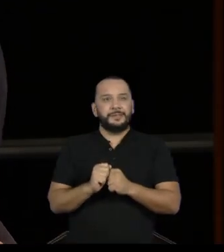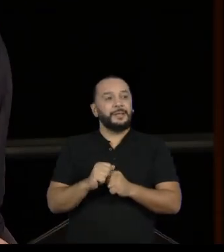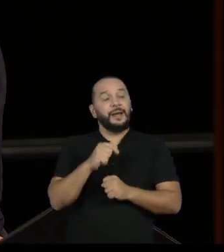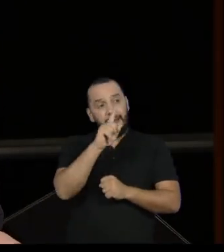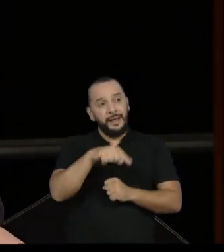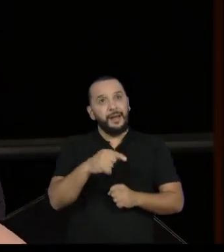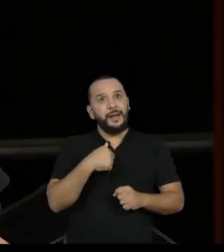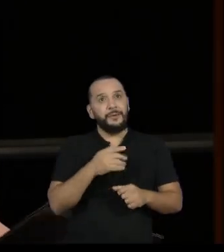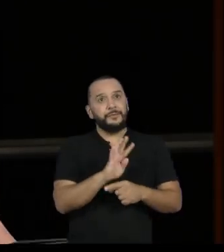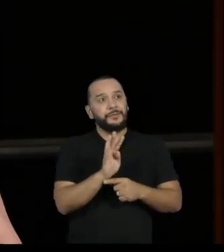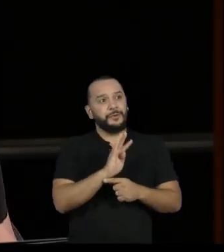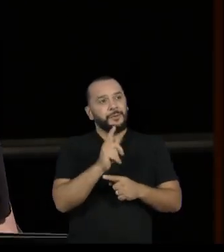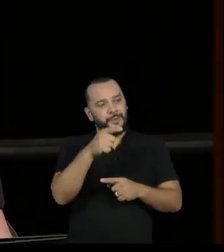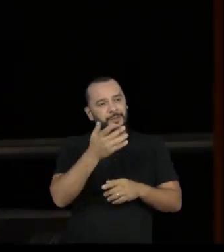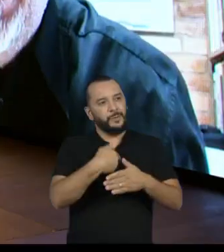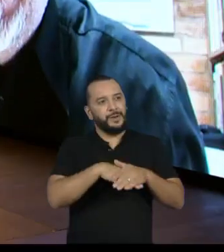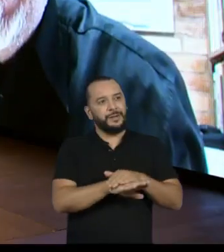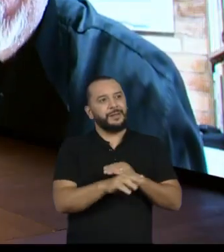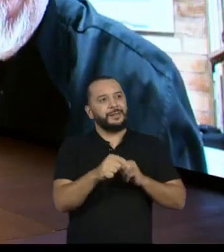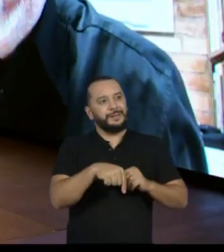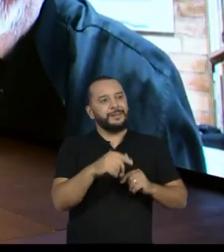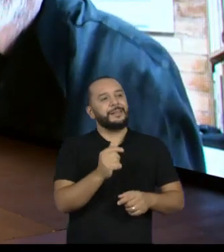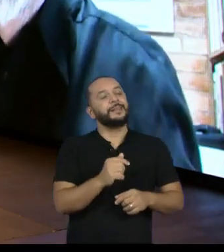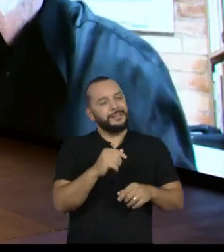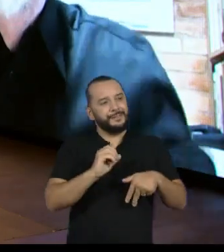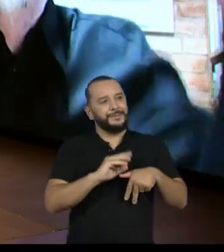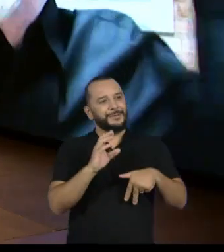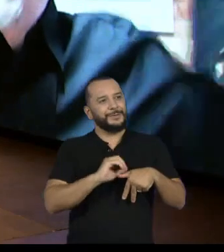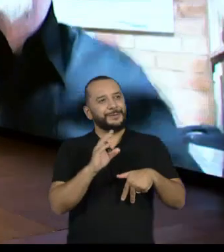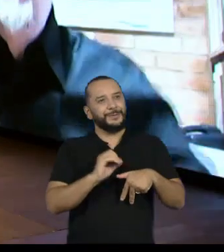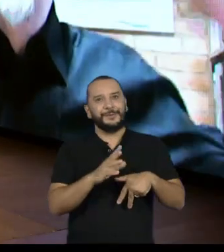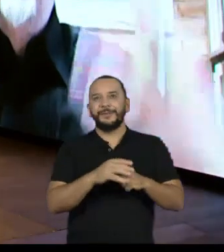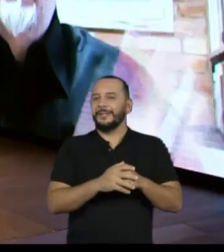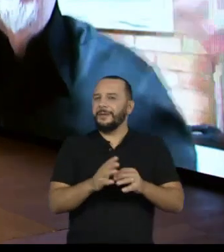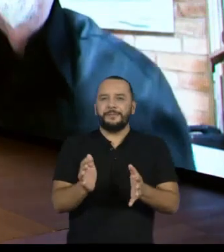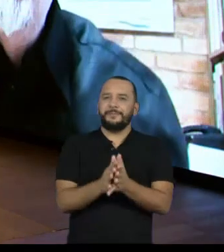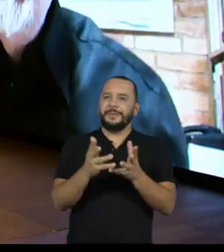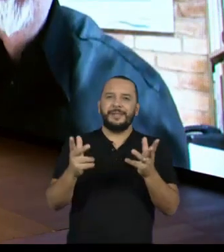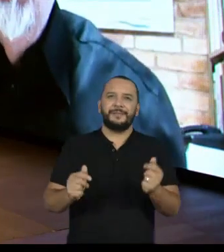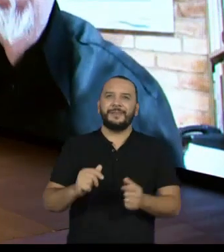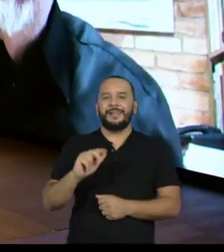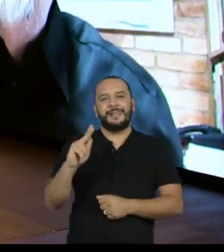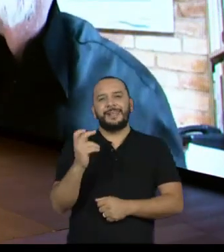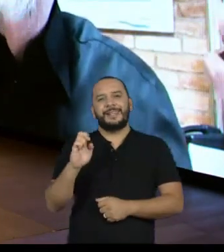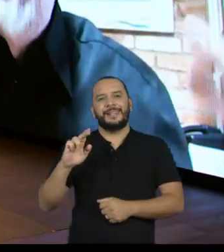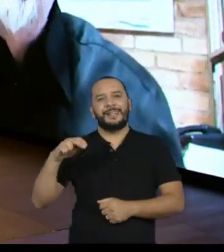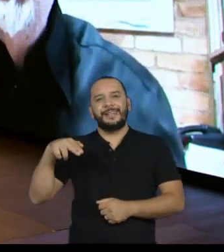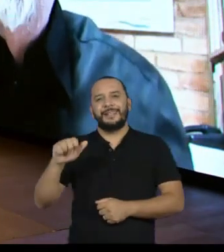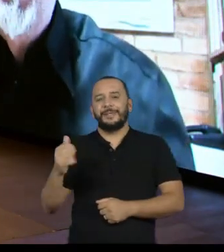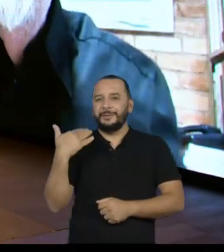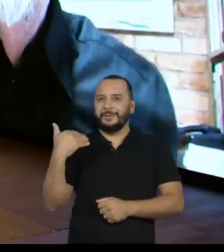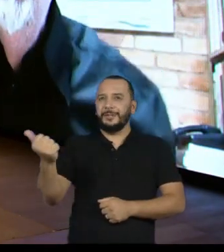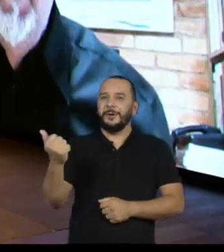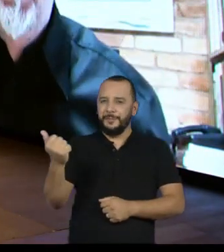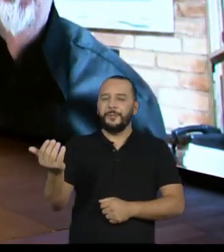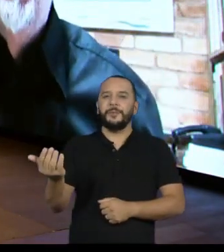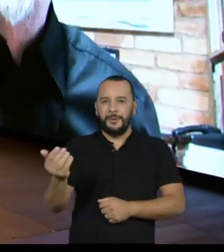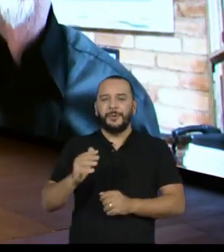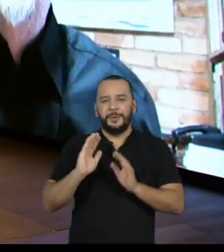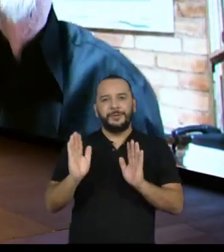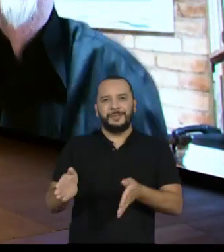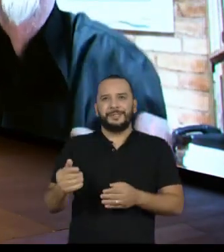aparece no filme da Petra, e eu acho que ela não conseguiu essa cena, porque é a irmã dela, a Helena, Sim. o motivo do